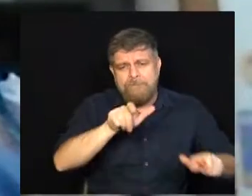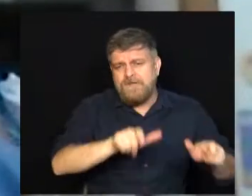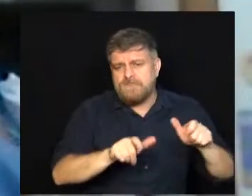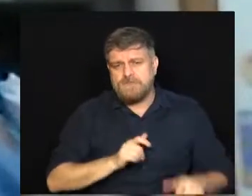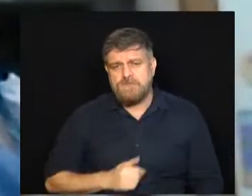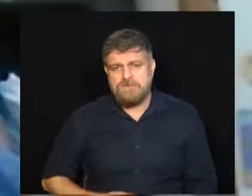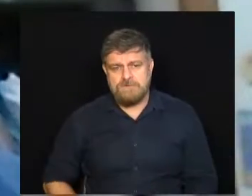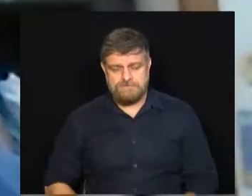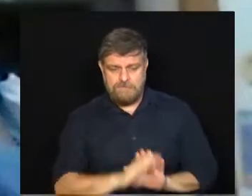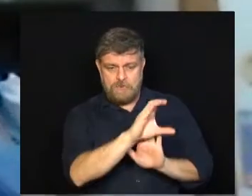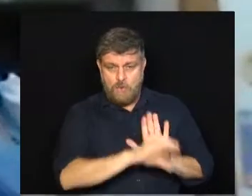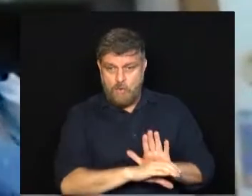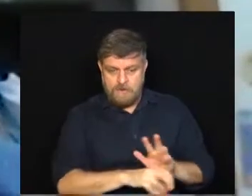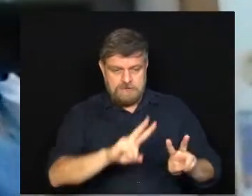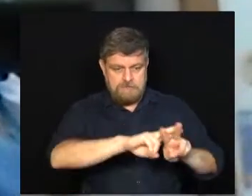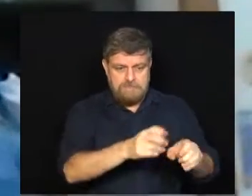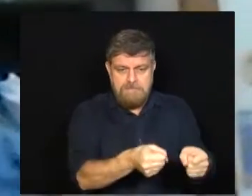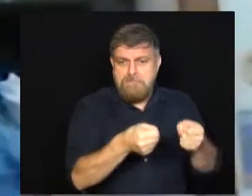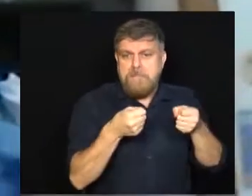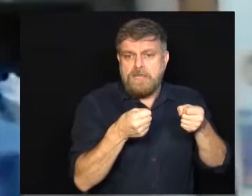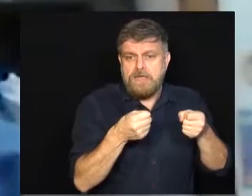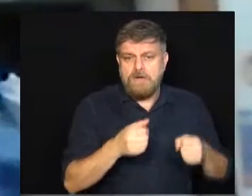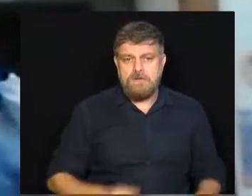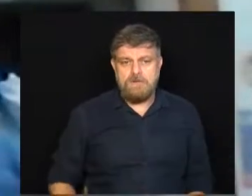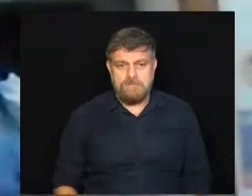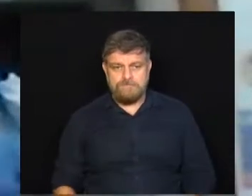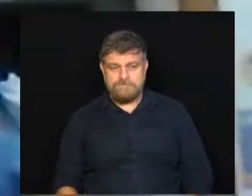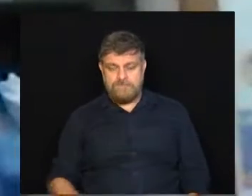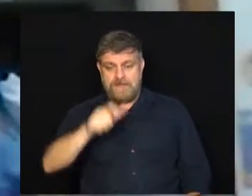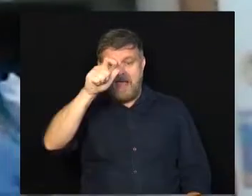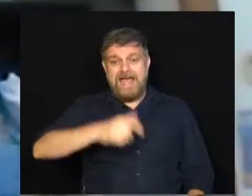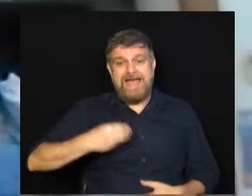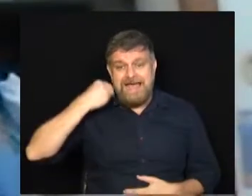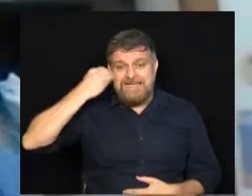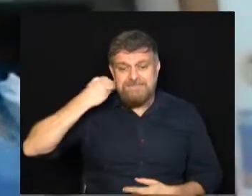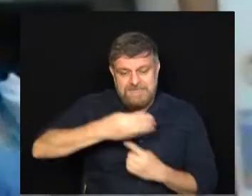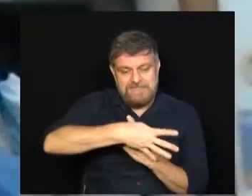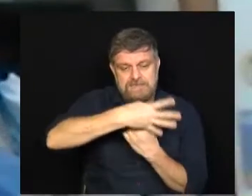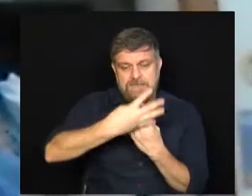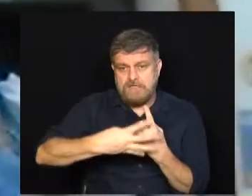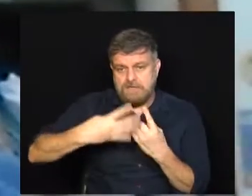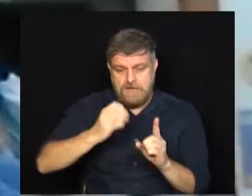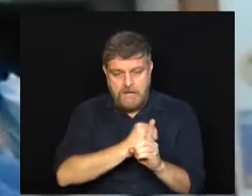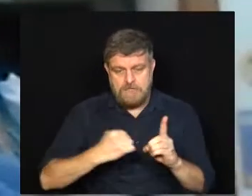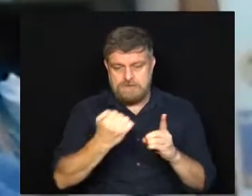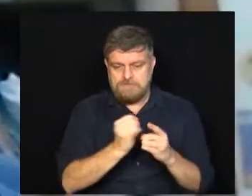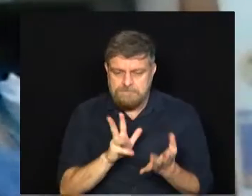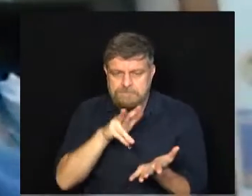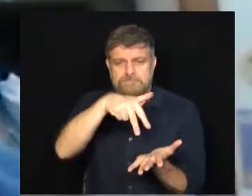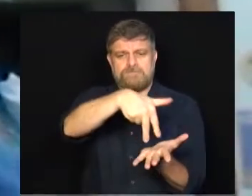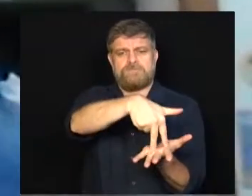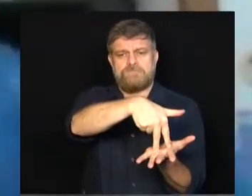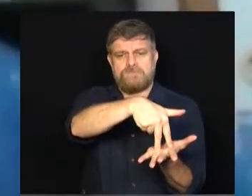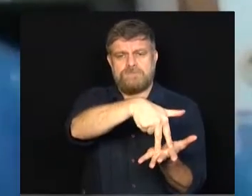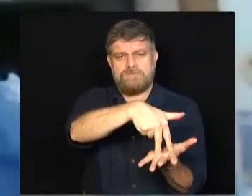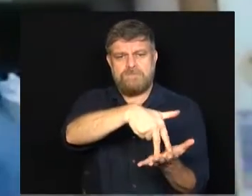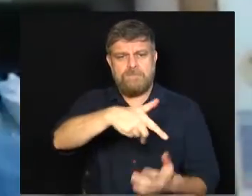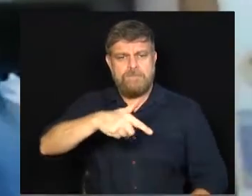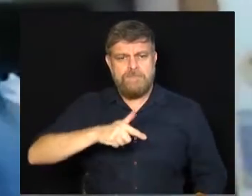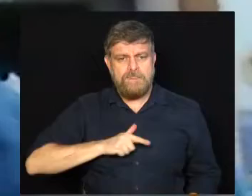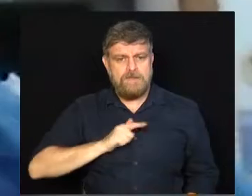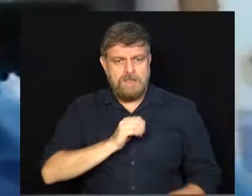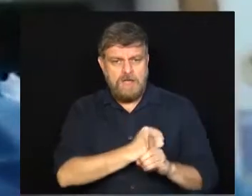Penal. Agora, a vivência de ser LGBTI na sociedade à luz do dia, isso é componente de uma